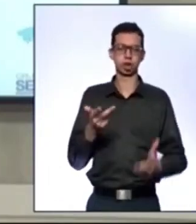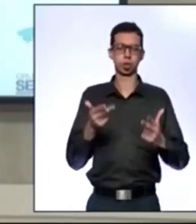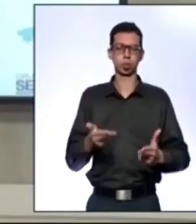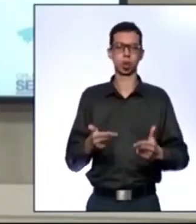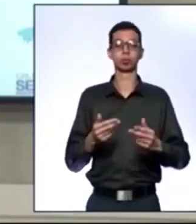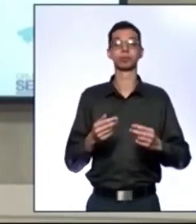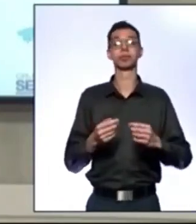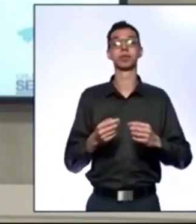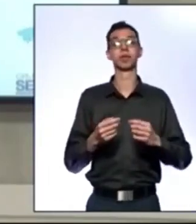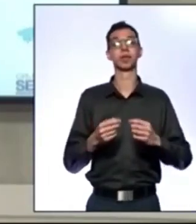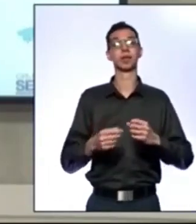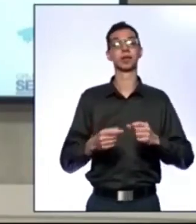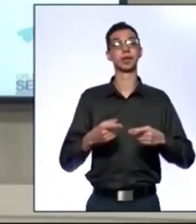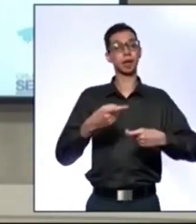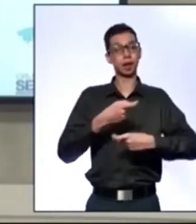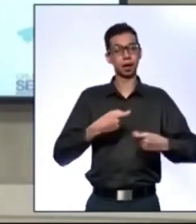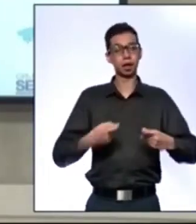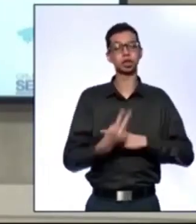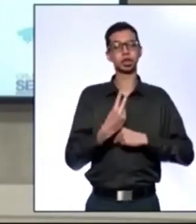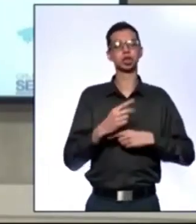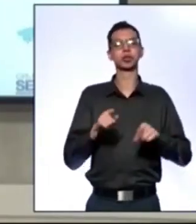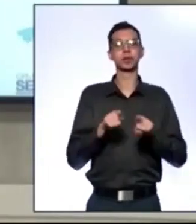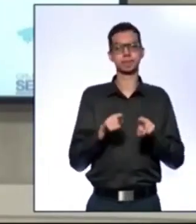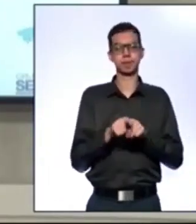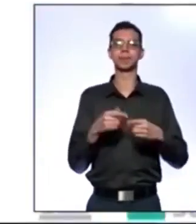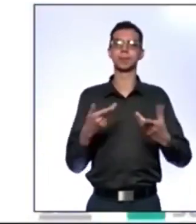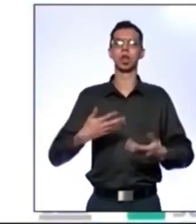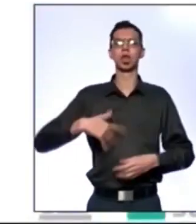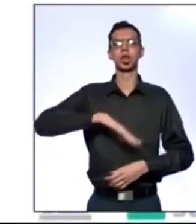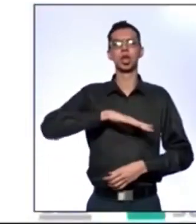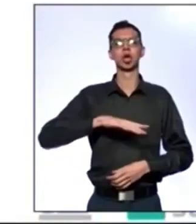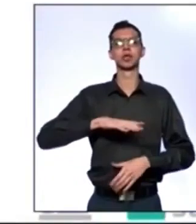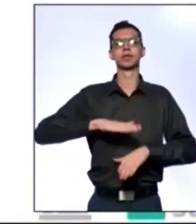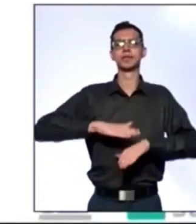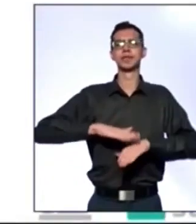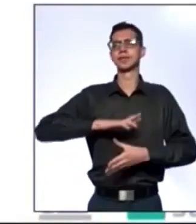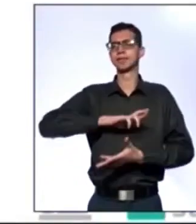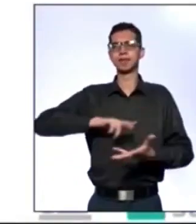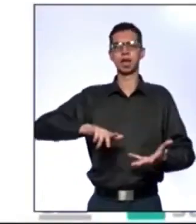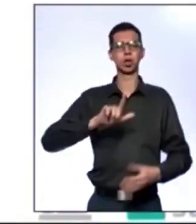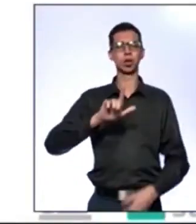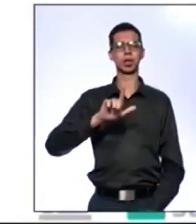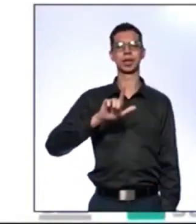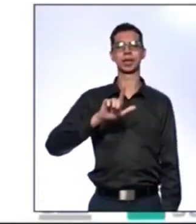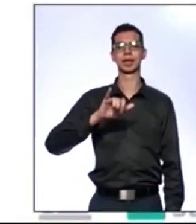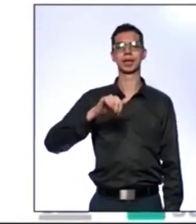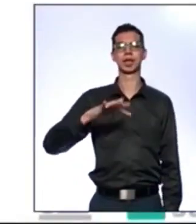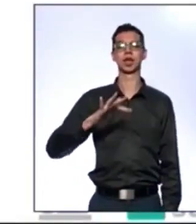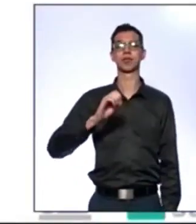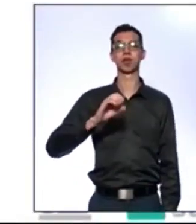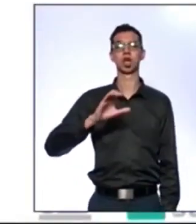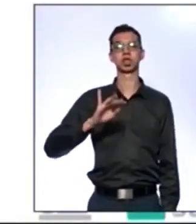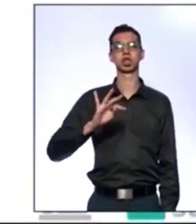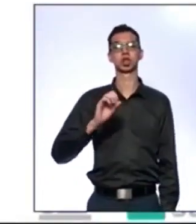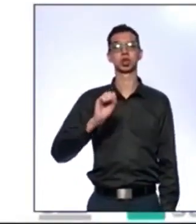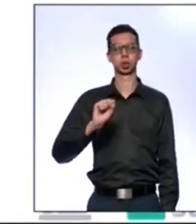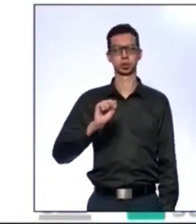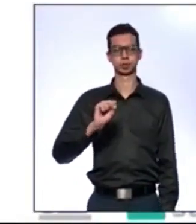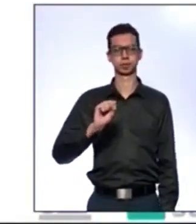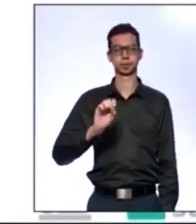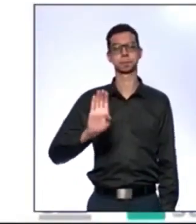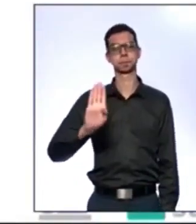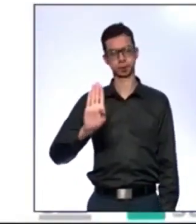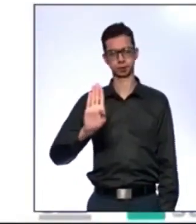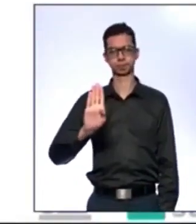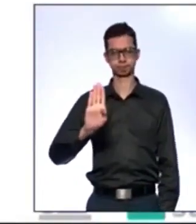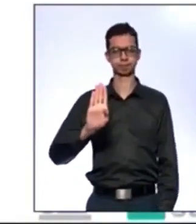explicação. Nós produzimos diferentes tipos de linfócitos B. Então, nós produzimos diferentes tipos de